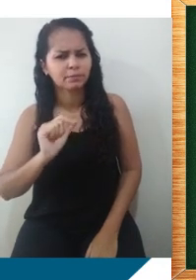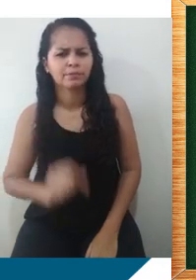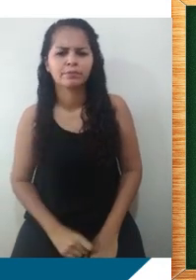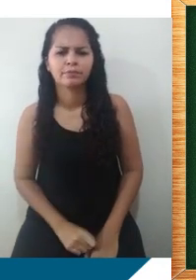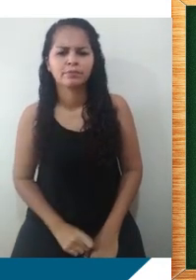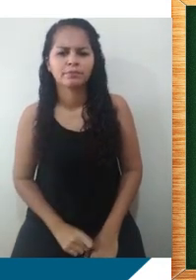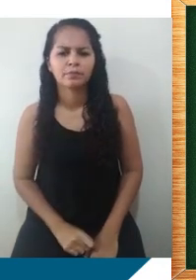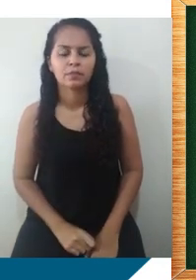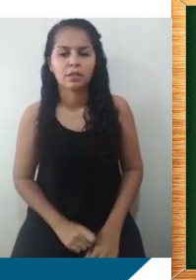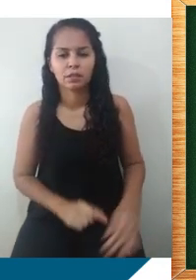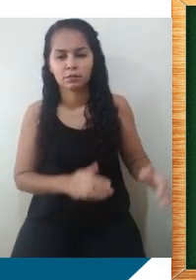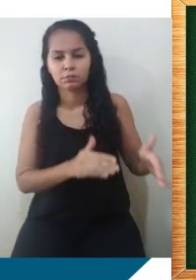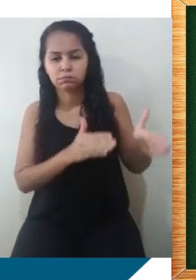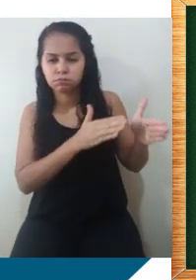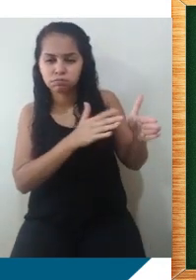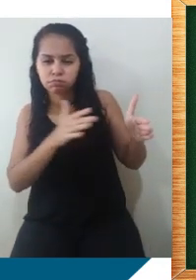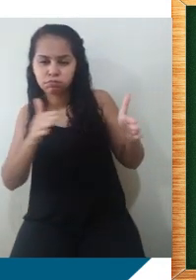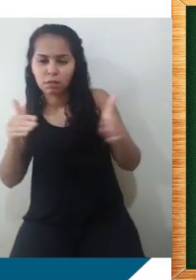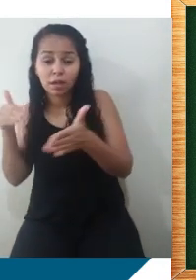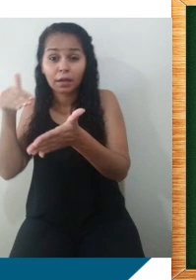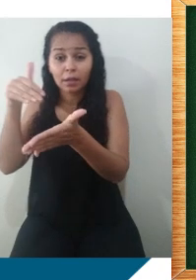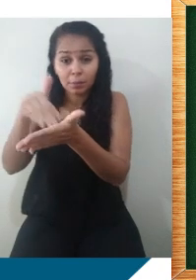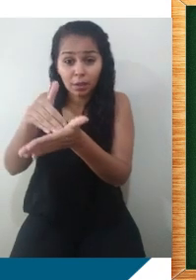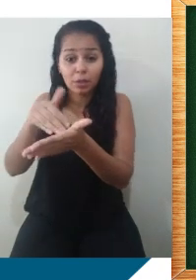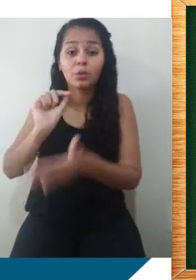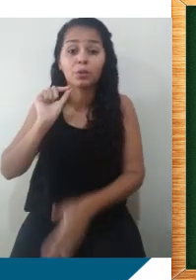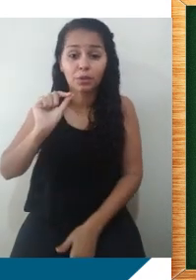12.288. Igualando, teremos que